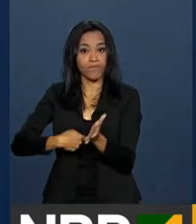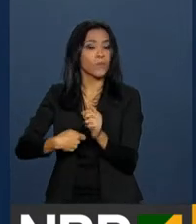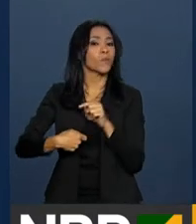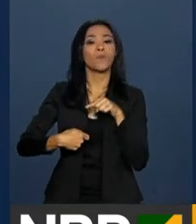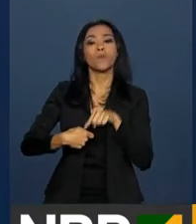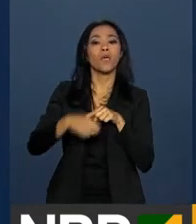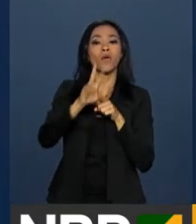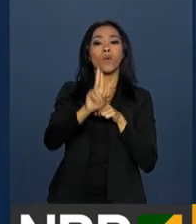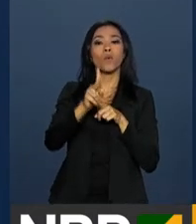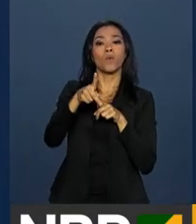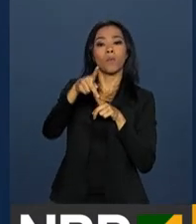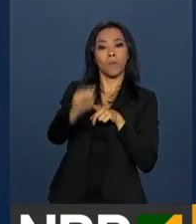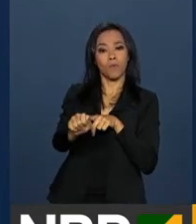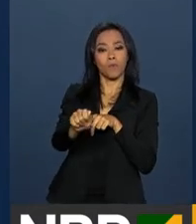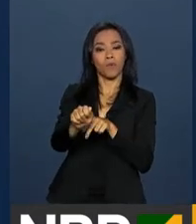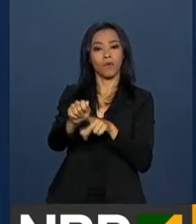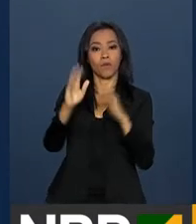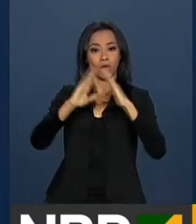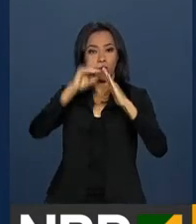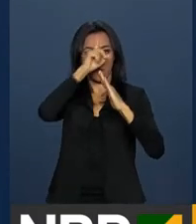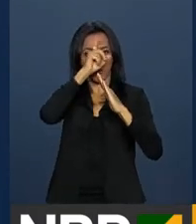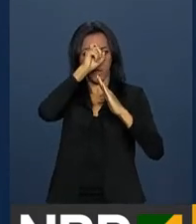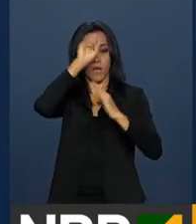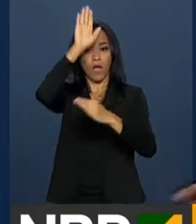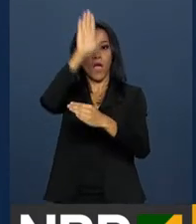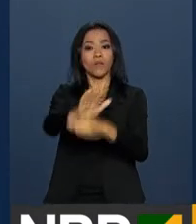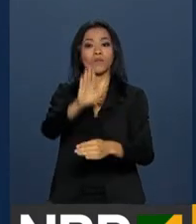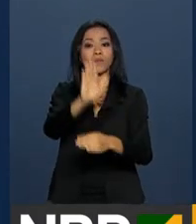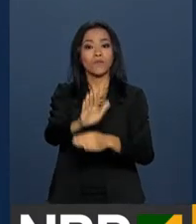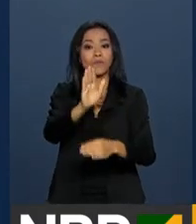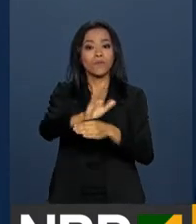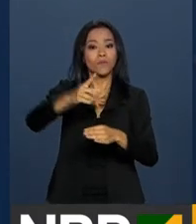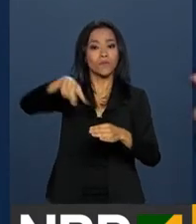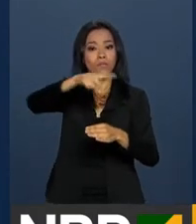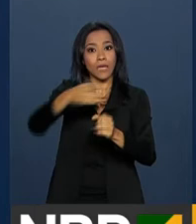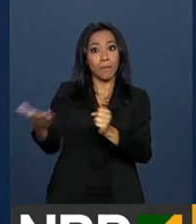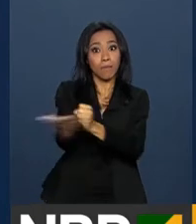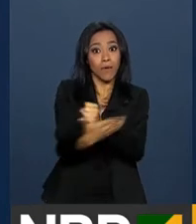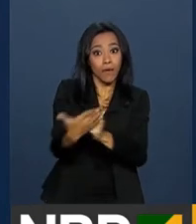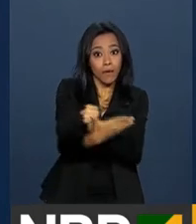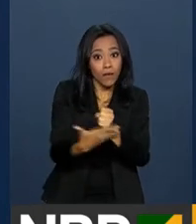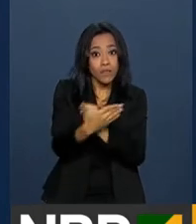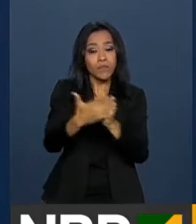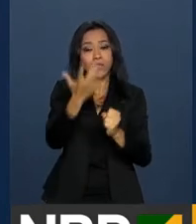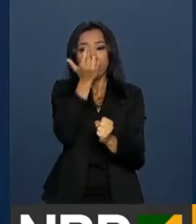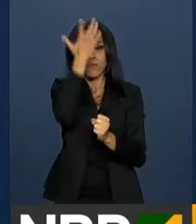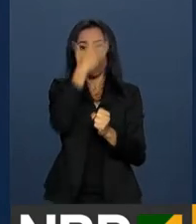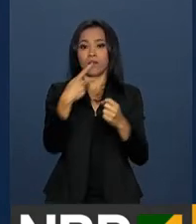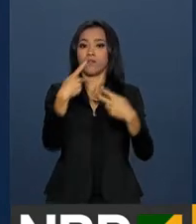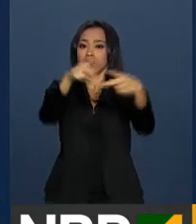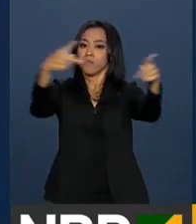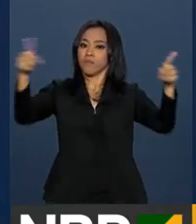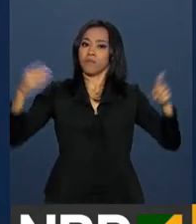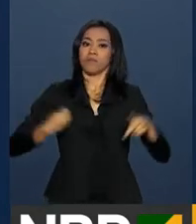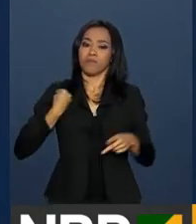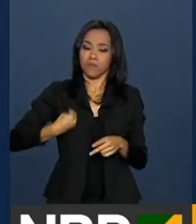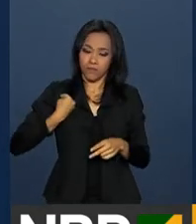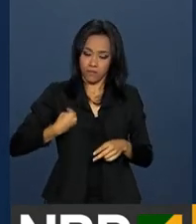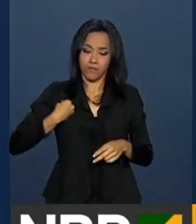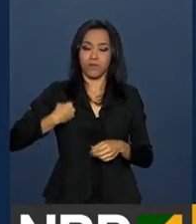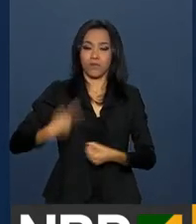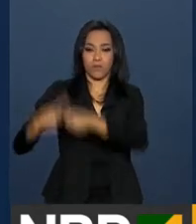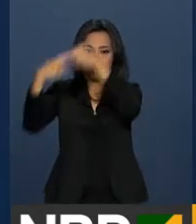UPAs poderem atender como unidades básicas de saúde, facilita muito a vida de vocês, não é? Nós